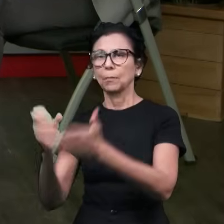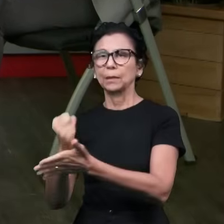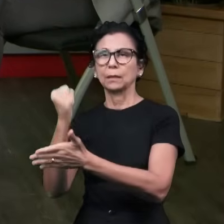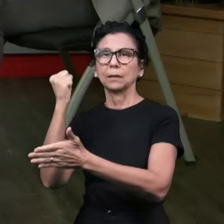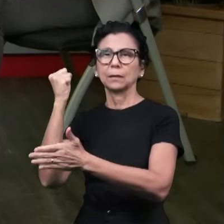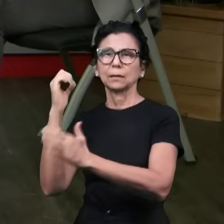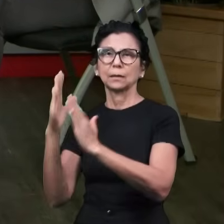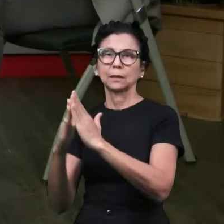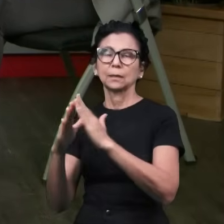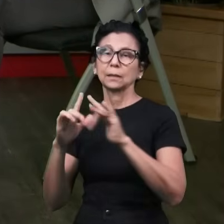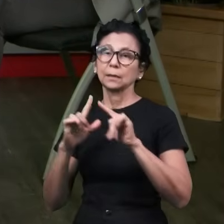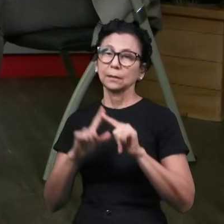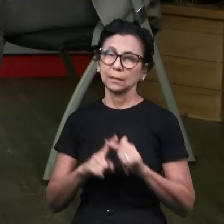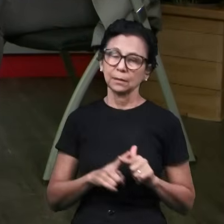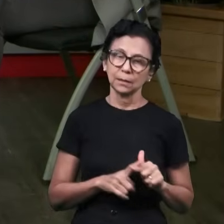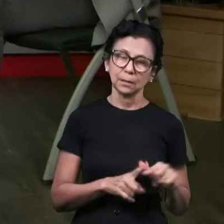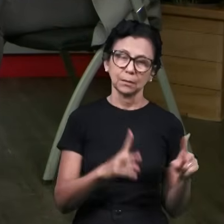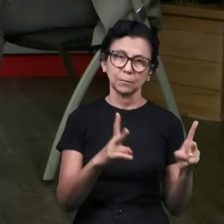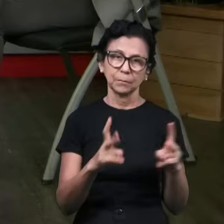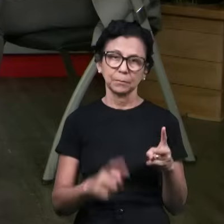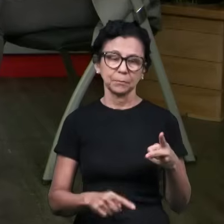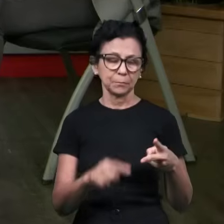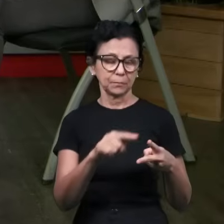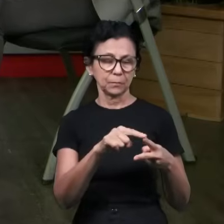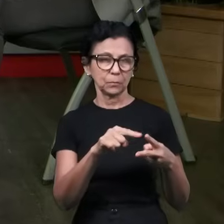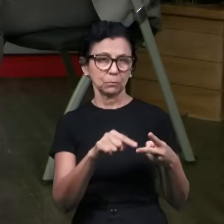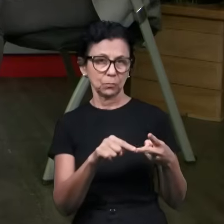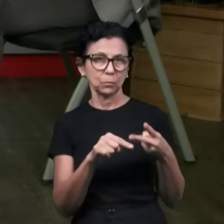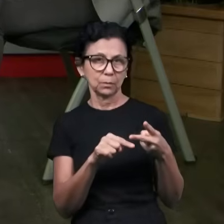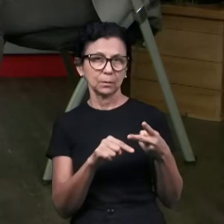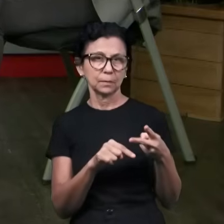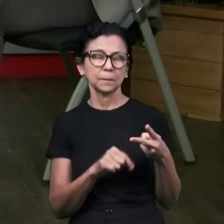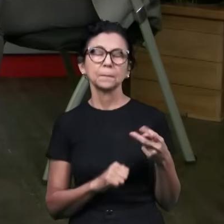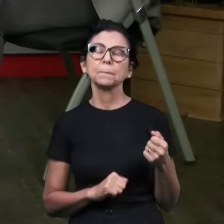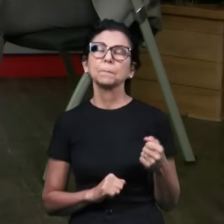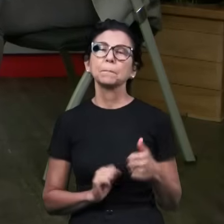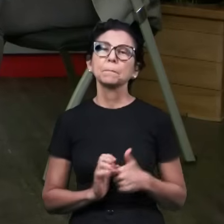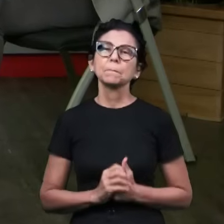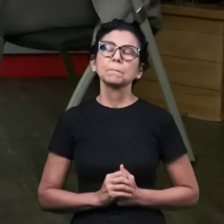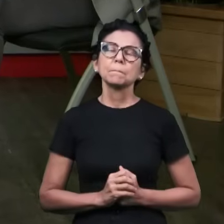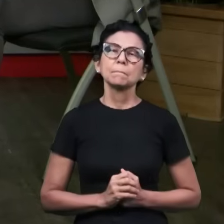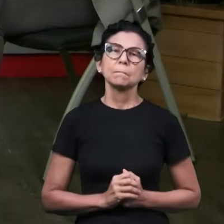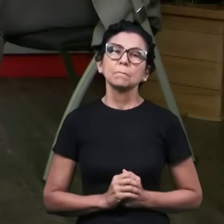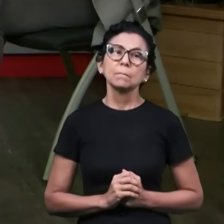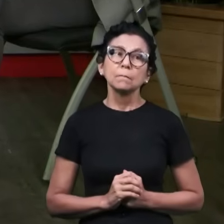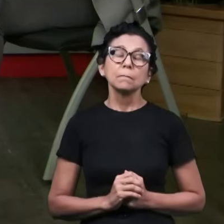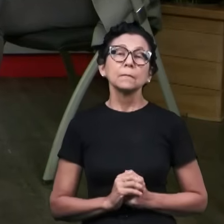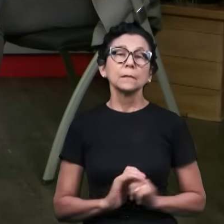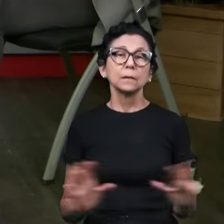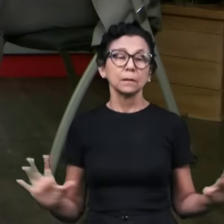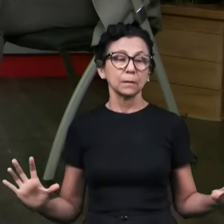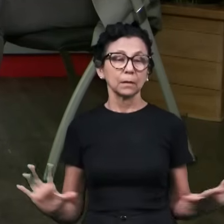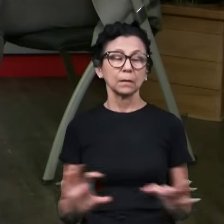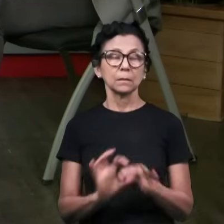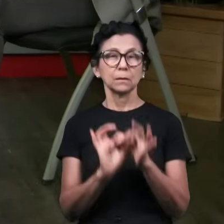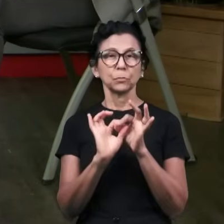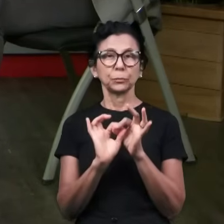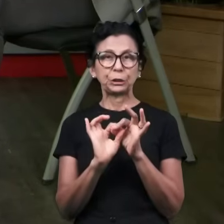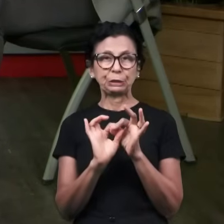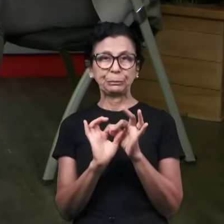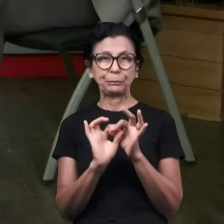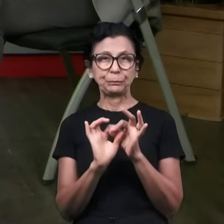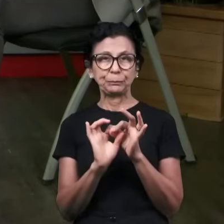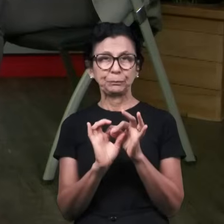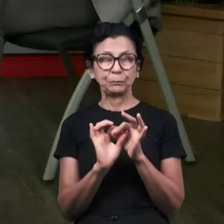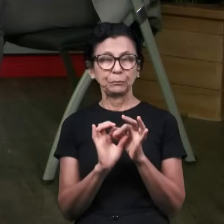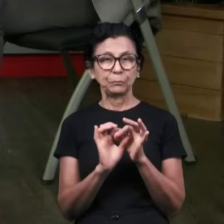Percebam que as 2 questões que você já mencionou, elas estão totalmente interligadas. Eu tenho